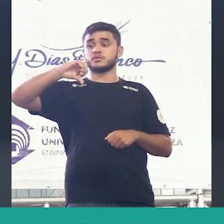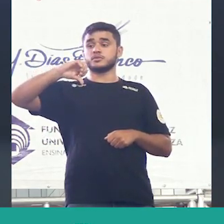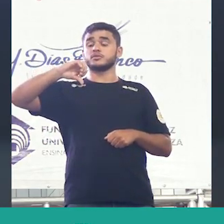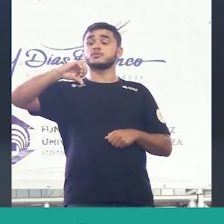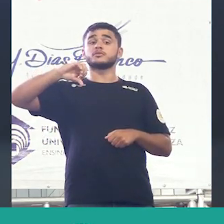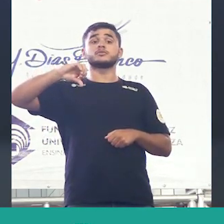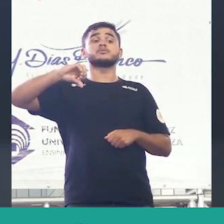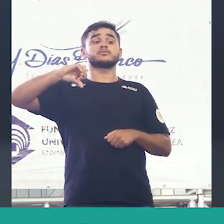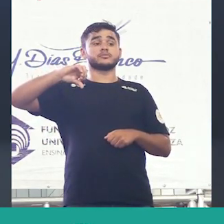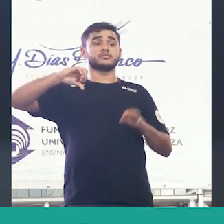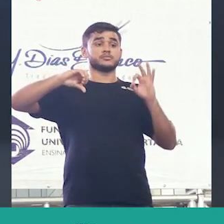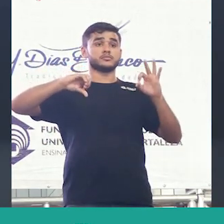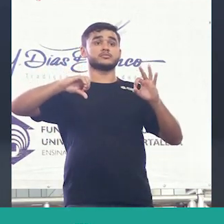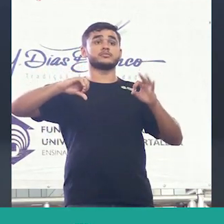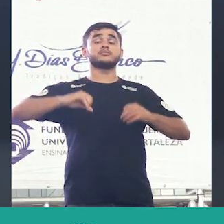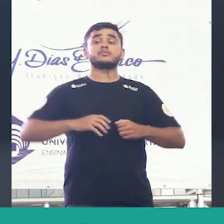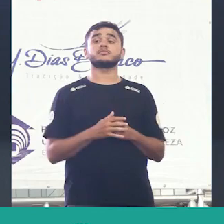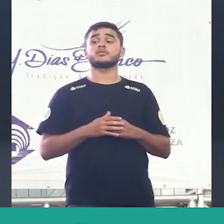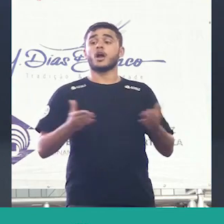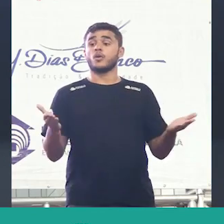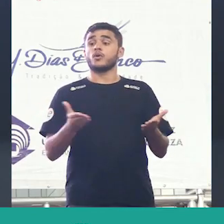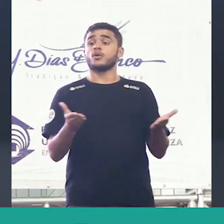1919. Próximo ano?